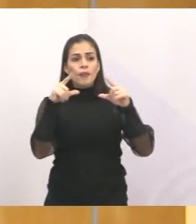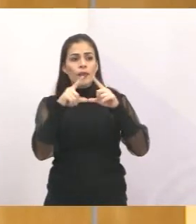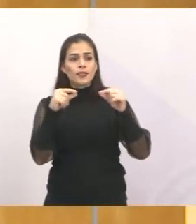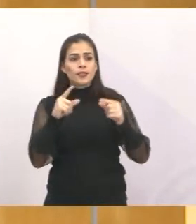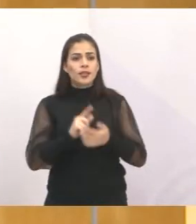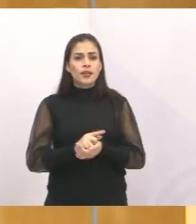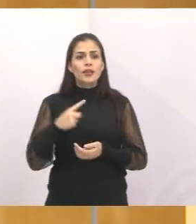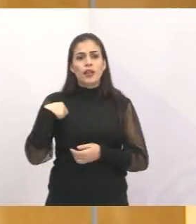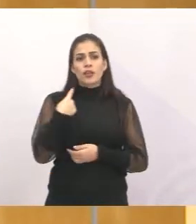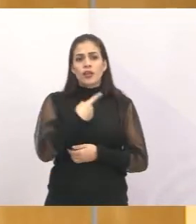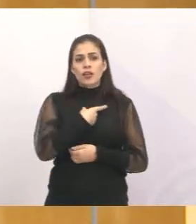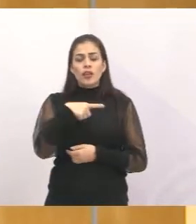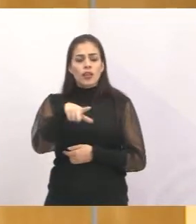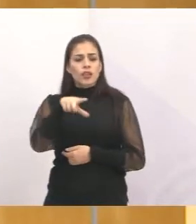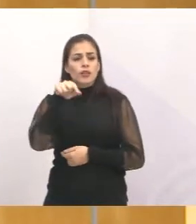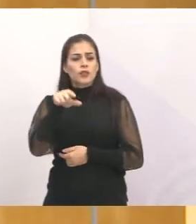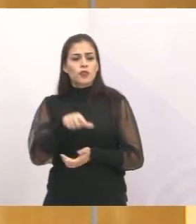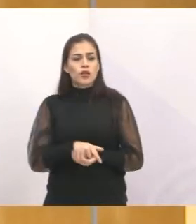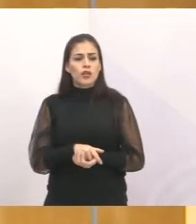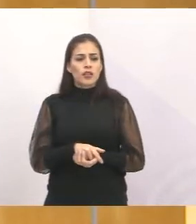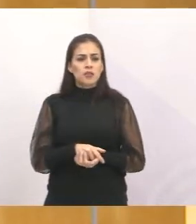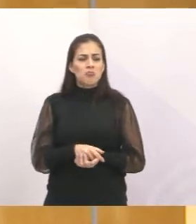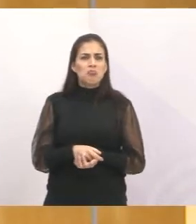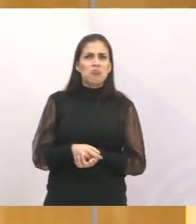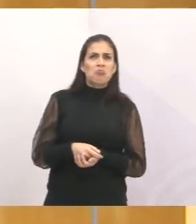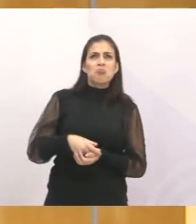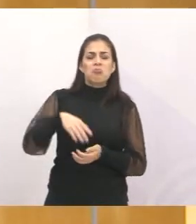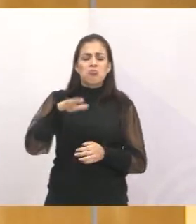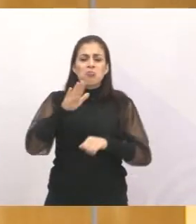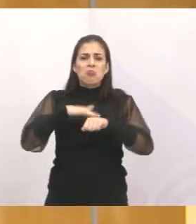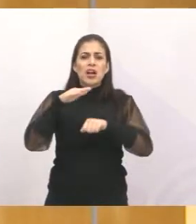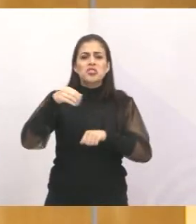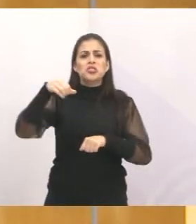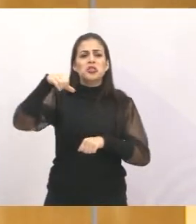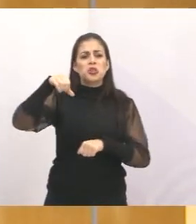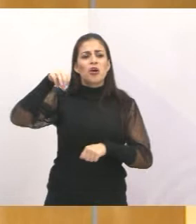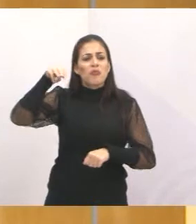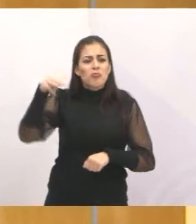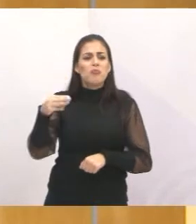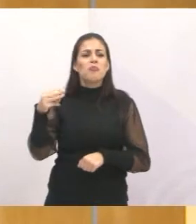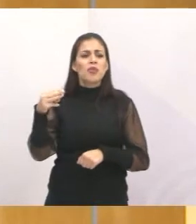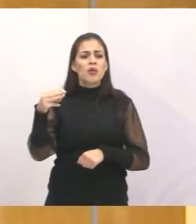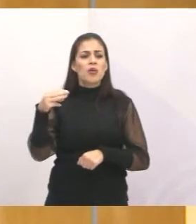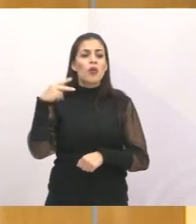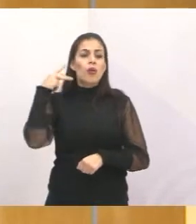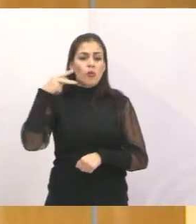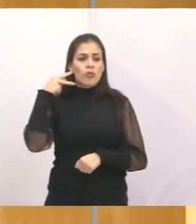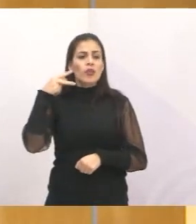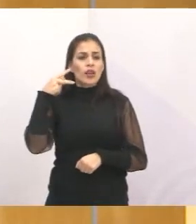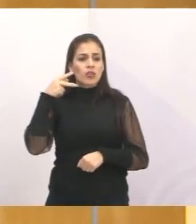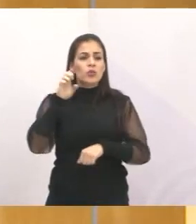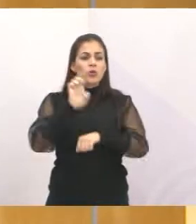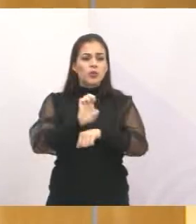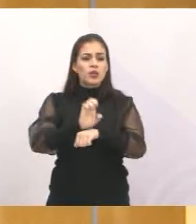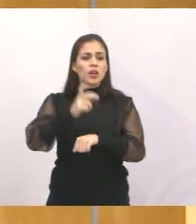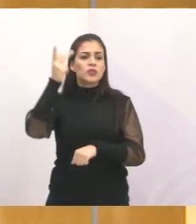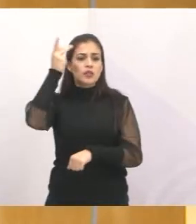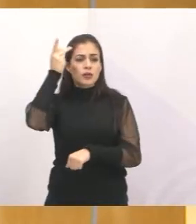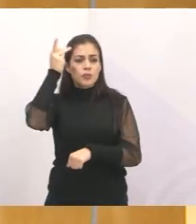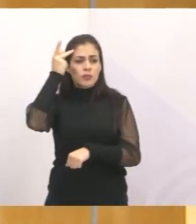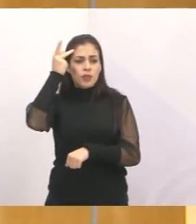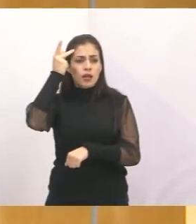eleitos dentre mais de 9 mil vereadores do Estado de São Paulo, nós tivemos